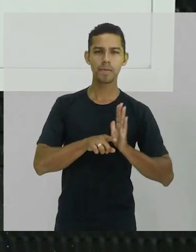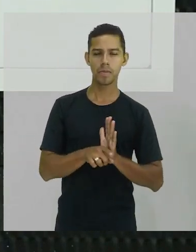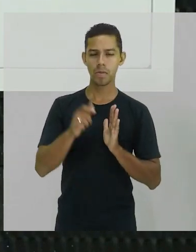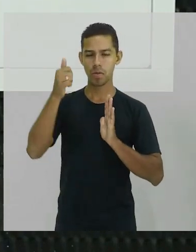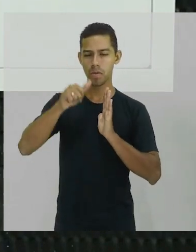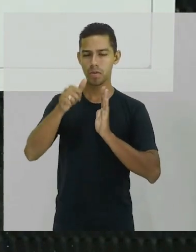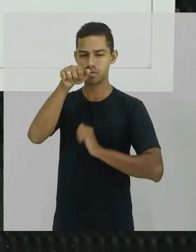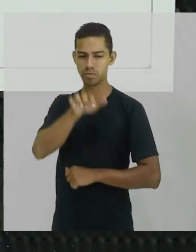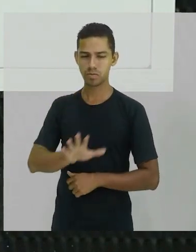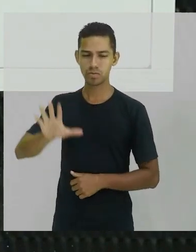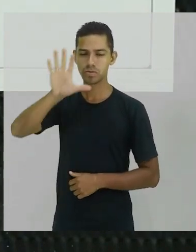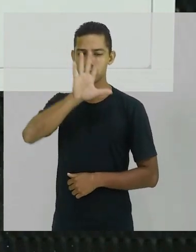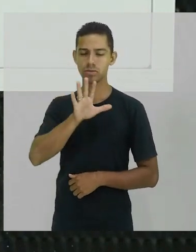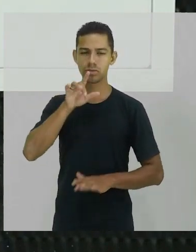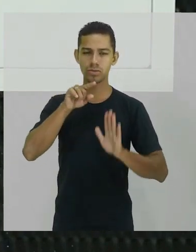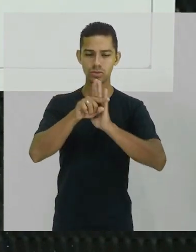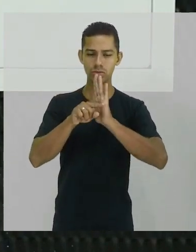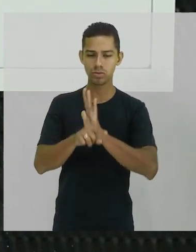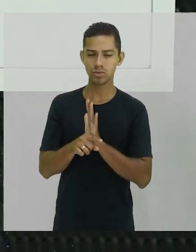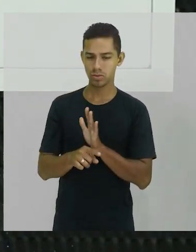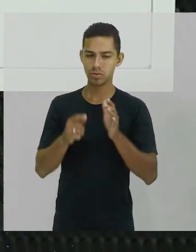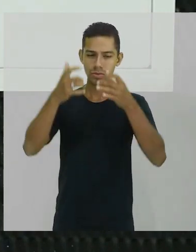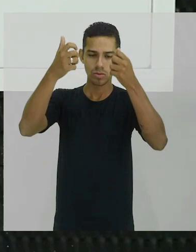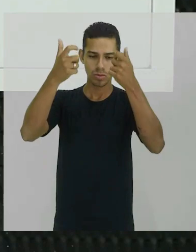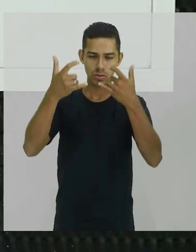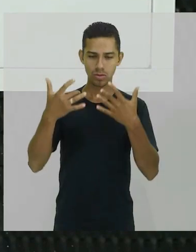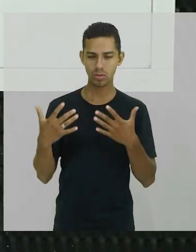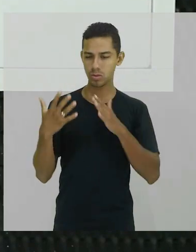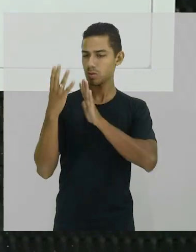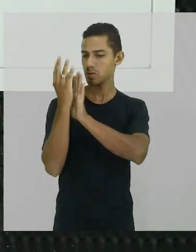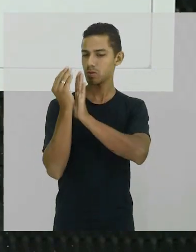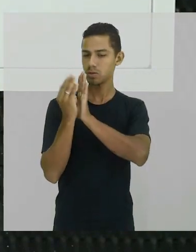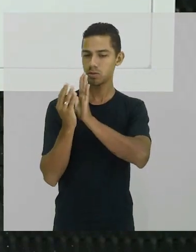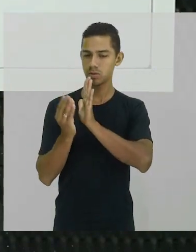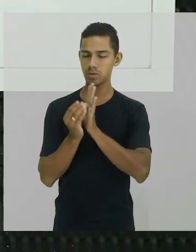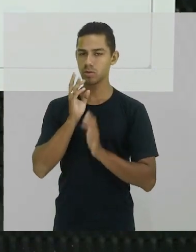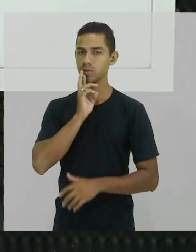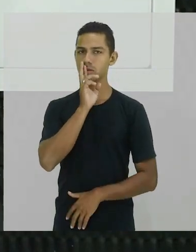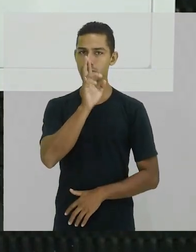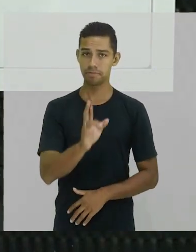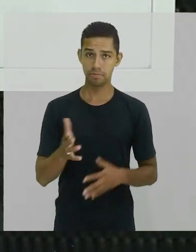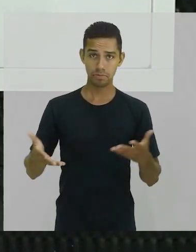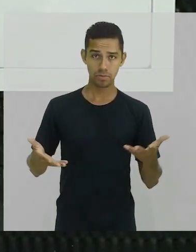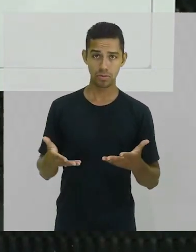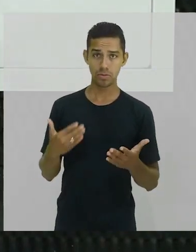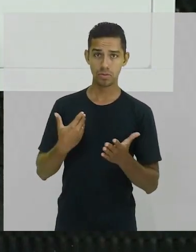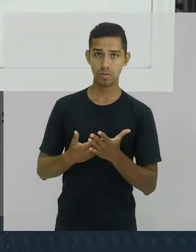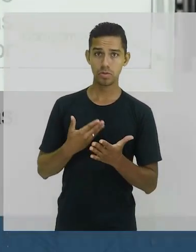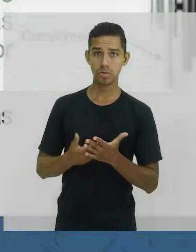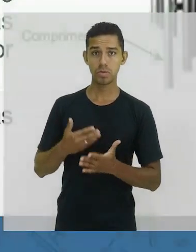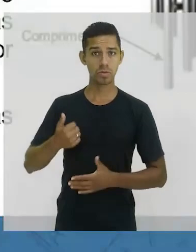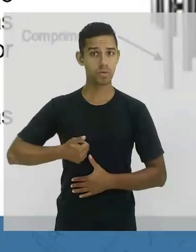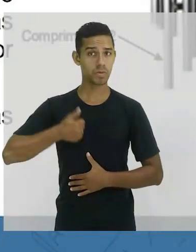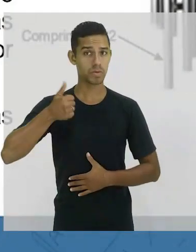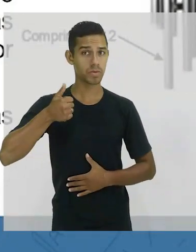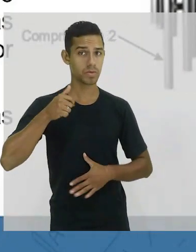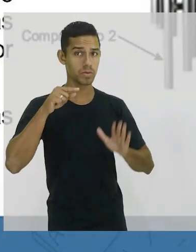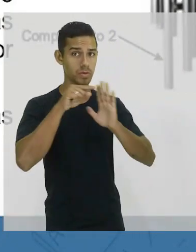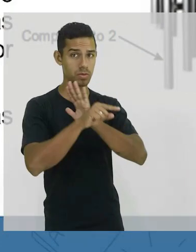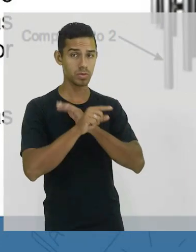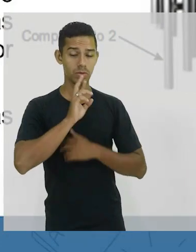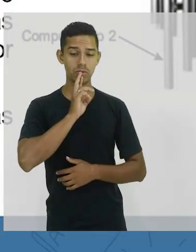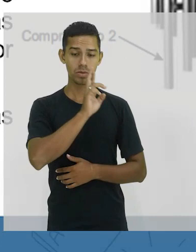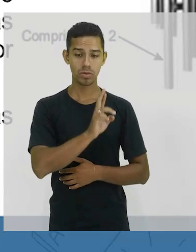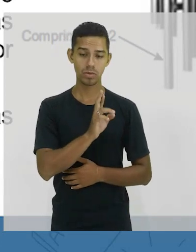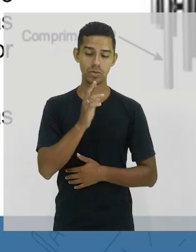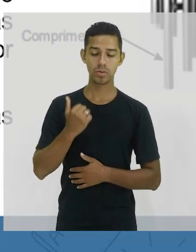né? Comentar o conteúdo de ondulatória dentro das questões e responder, né? Então vamos lá para a primeira questão, né? Questão do Enem. Tem o